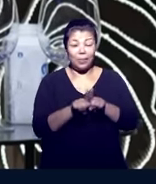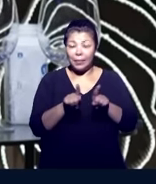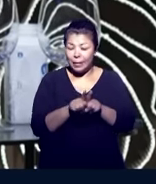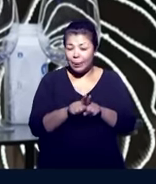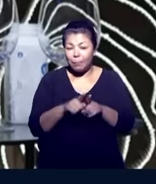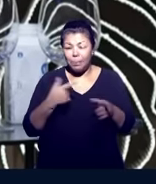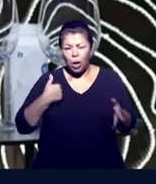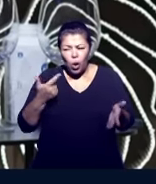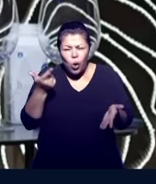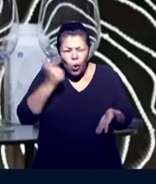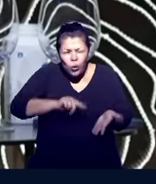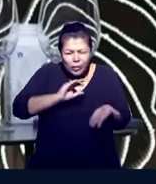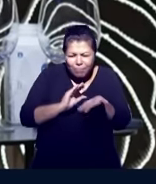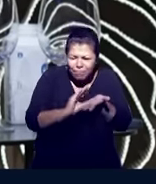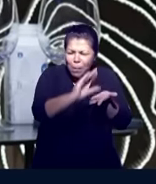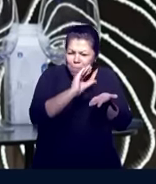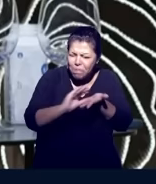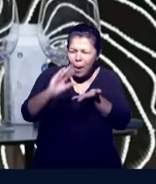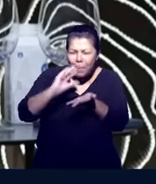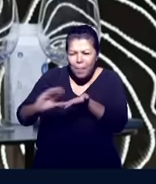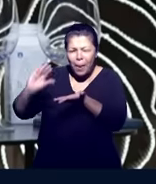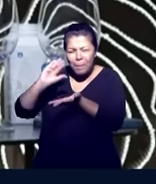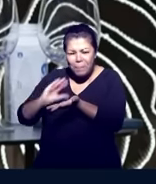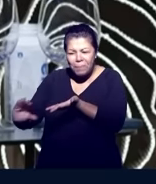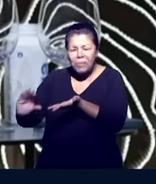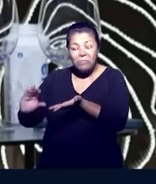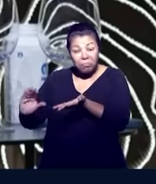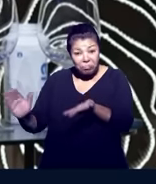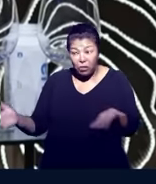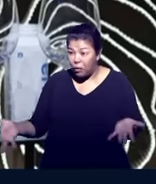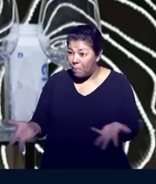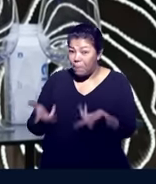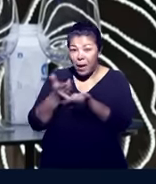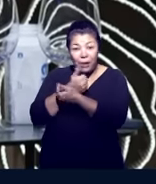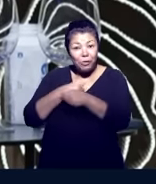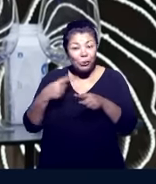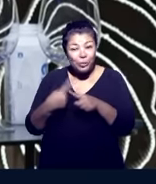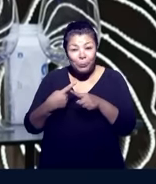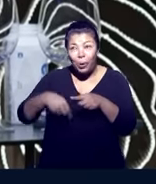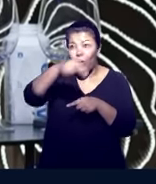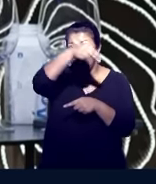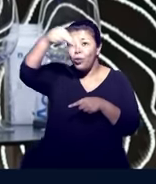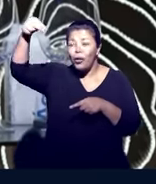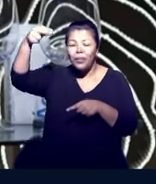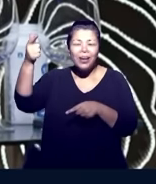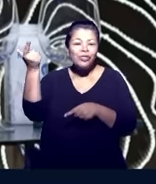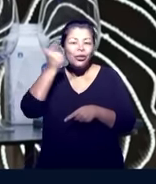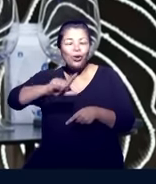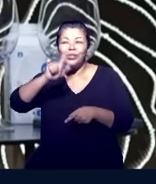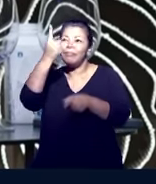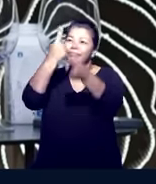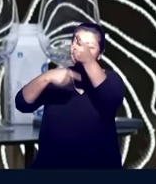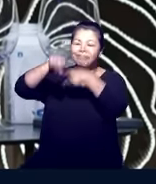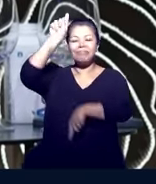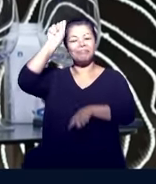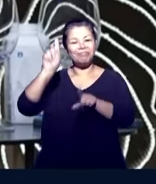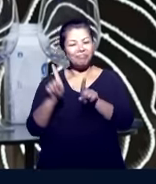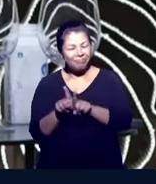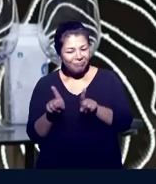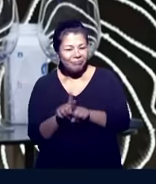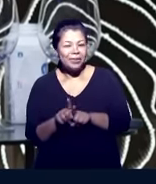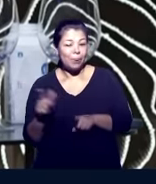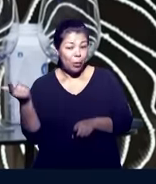irrig um pouquinho aquilo cresceu incrivelmente né a ponto de os resultados de qualidade serem